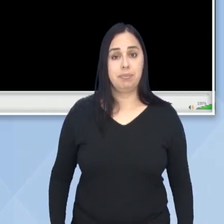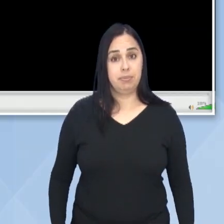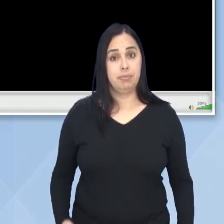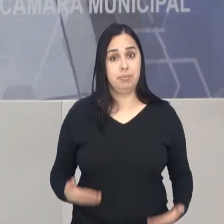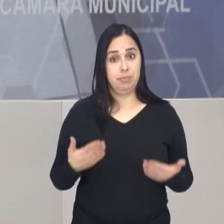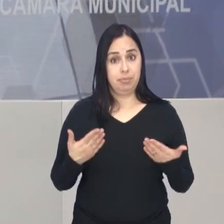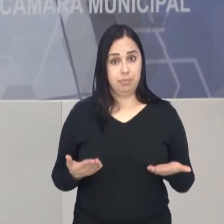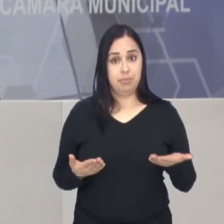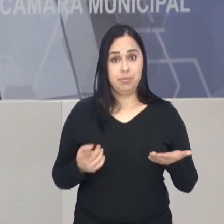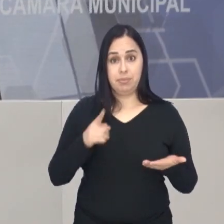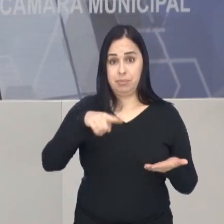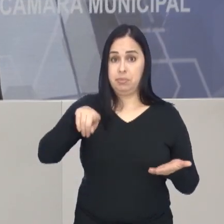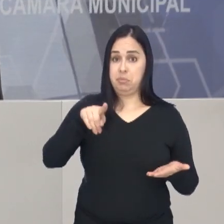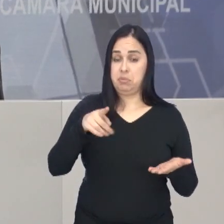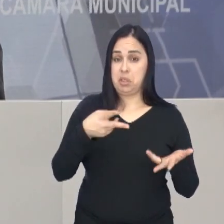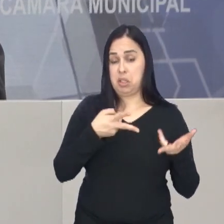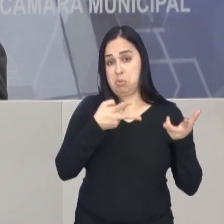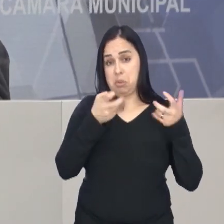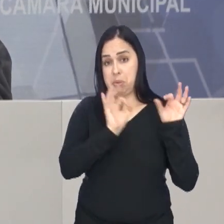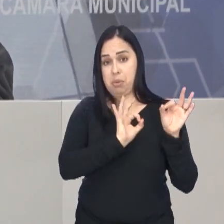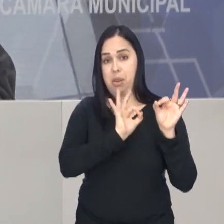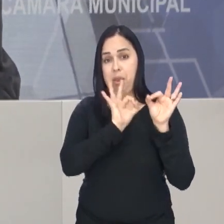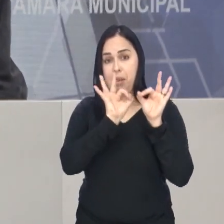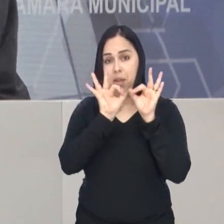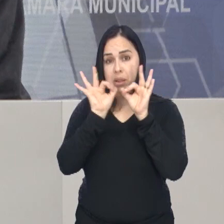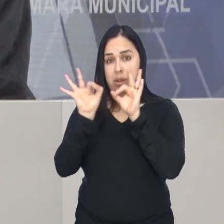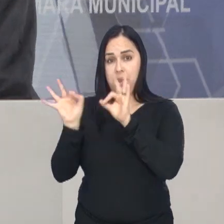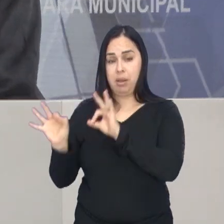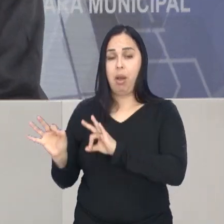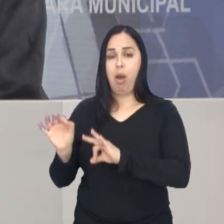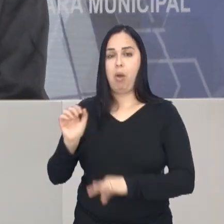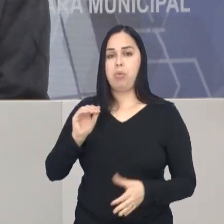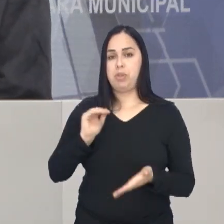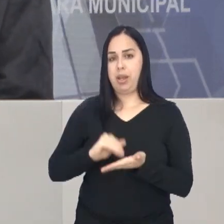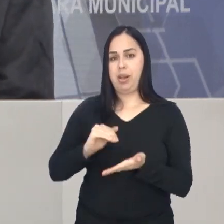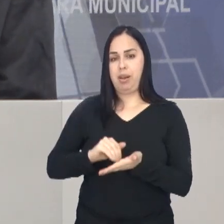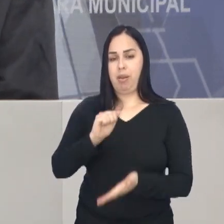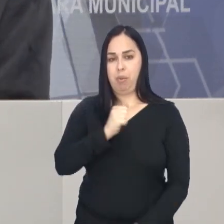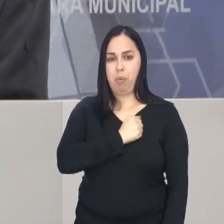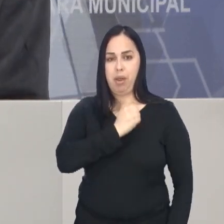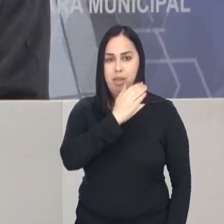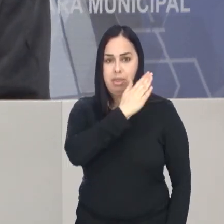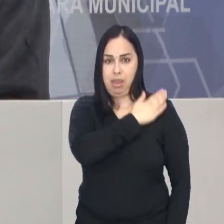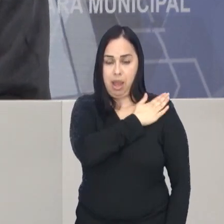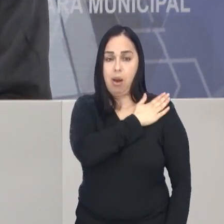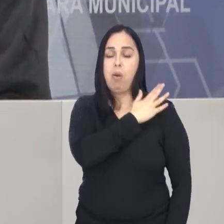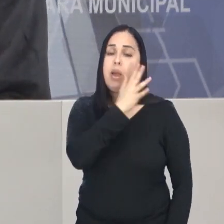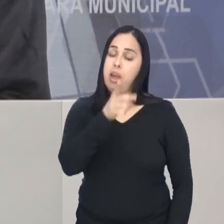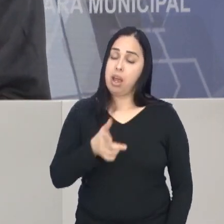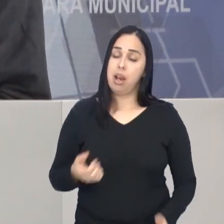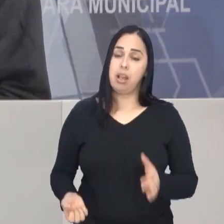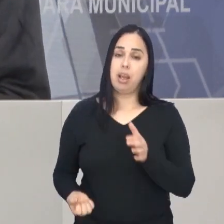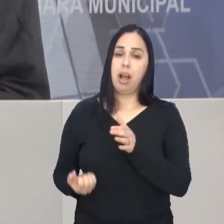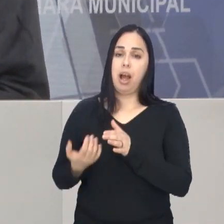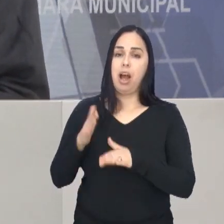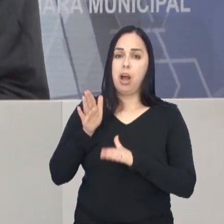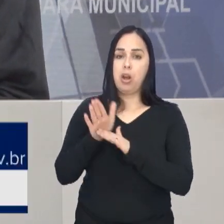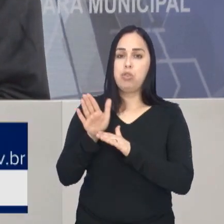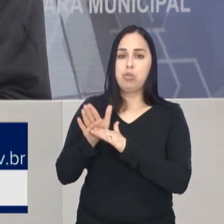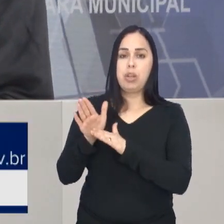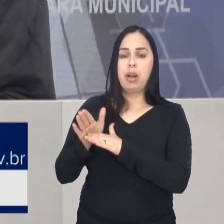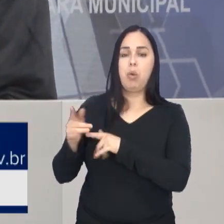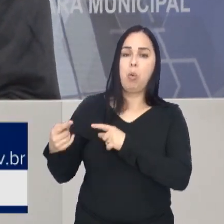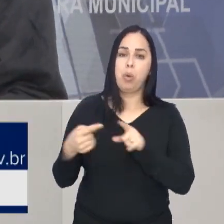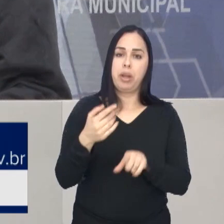podem ver a fala do secretário Antero, dando apoio ao nosso projeto de criação do Fundo Municipal de Combate à